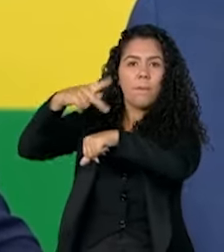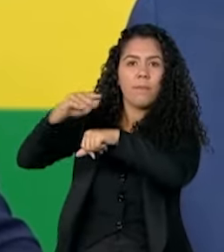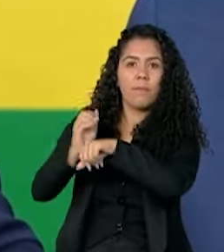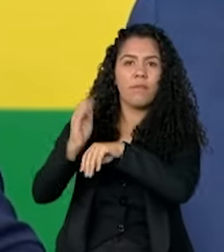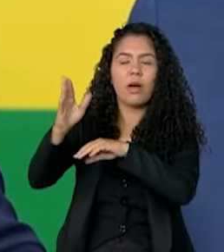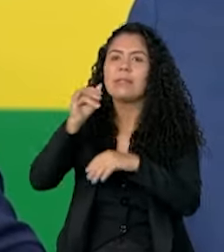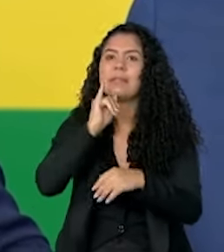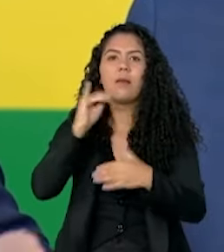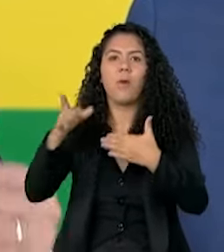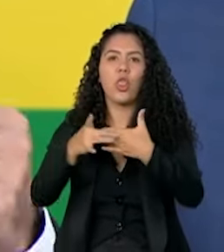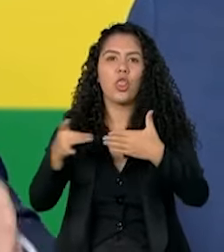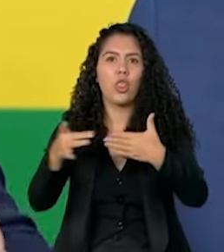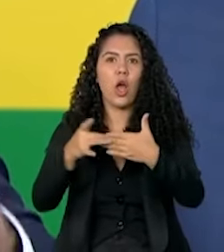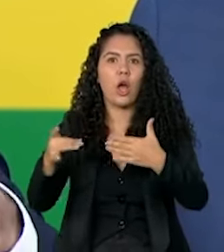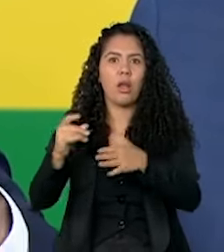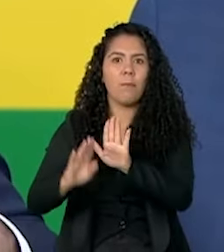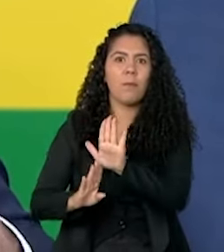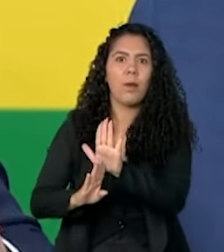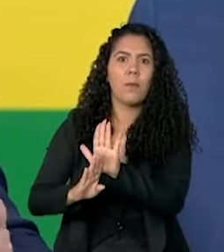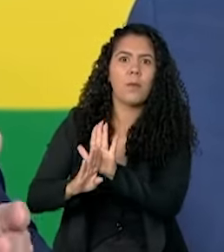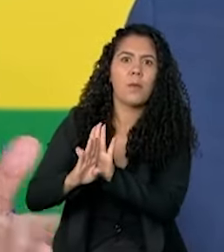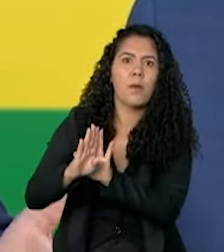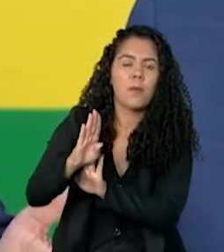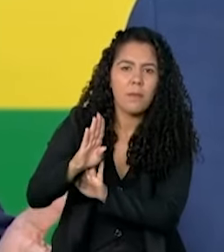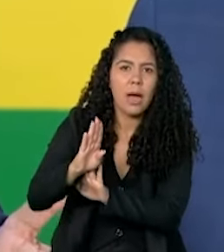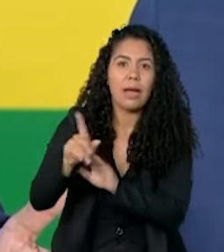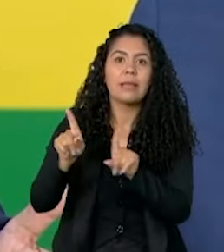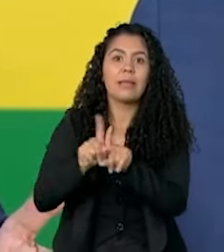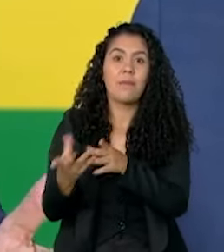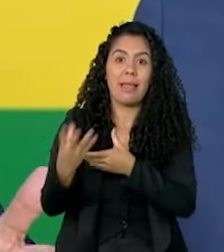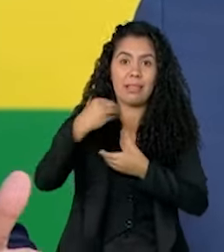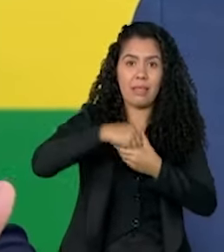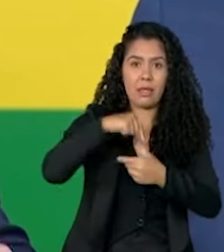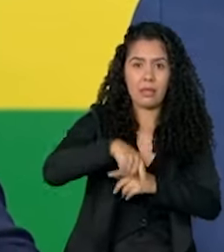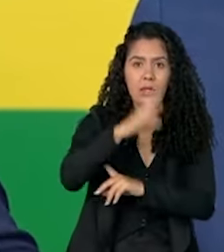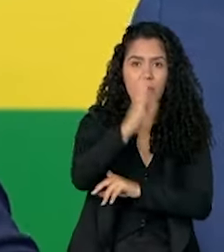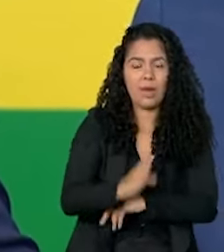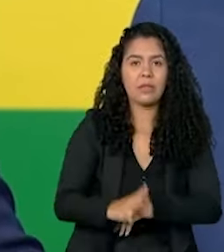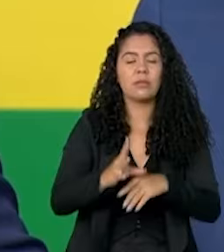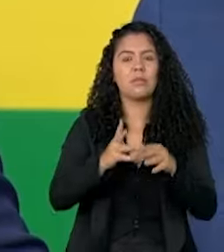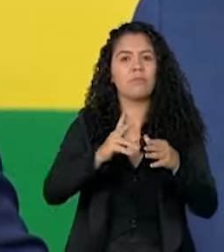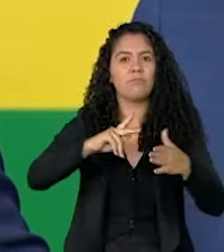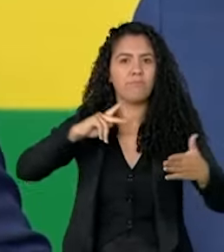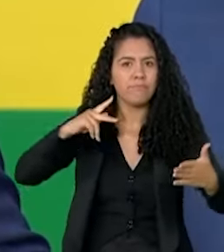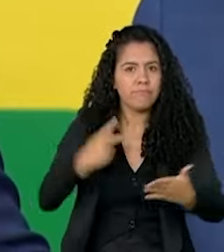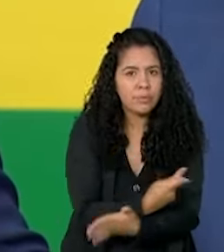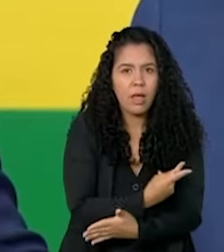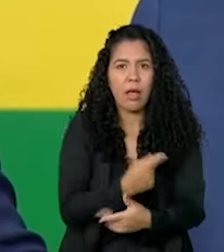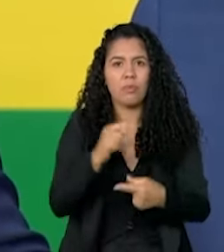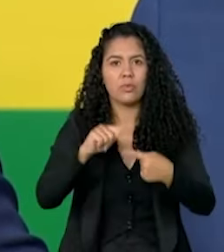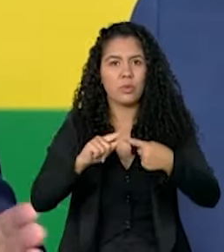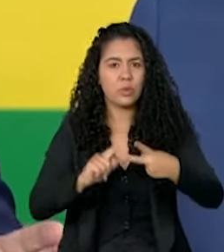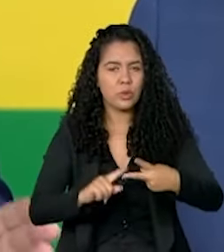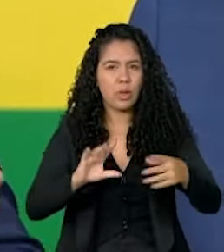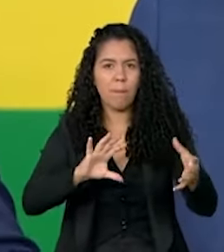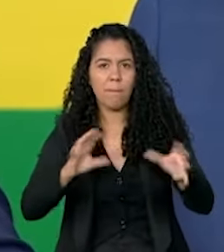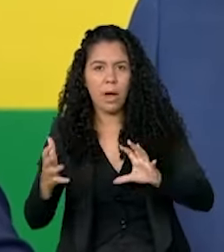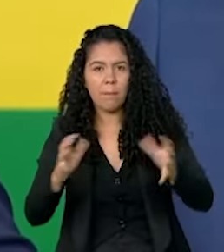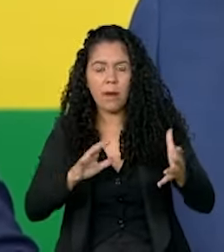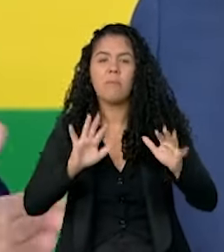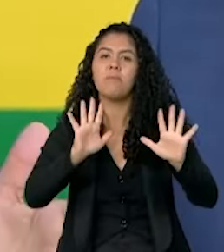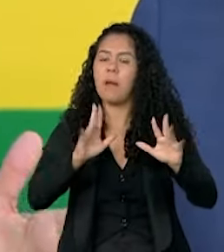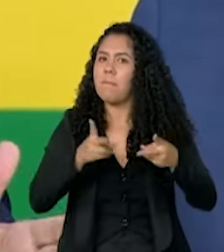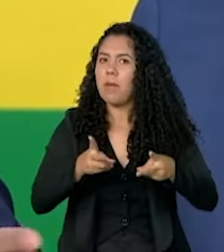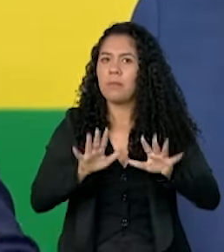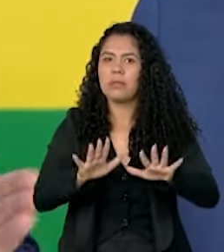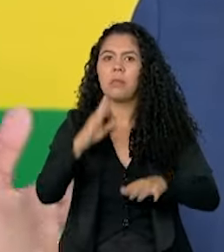mundo inteiro. E tivemos dois choques internos climáticos. E, ainda assim, o país está